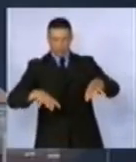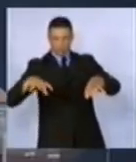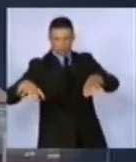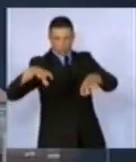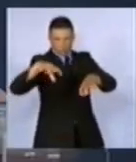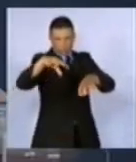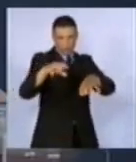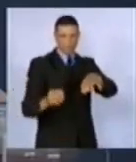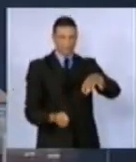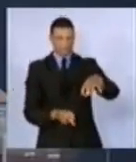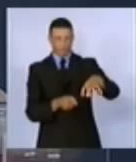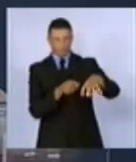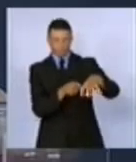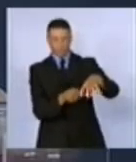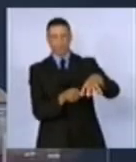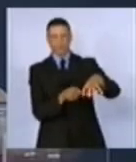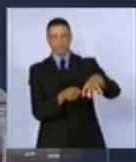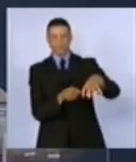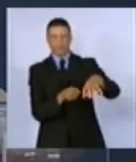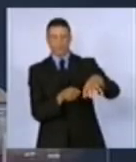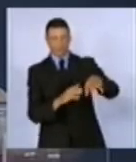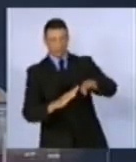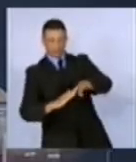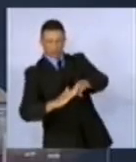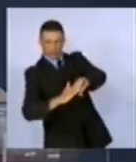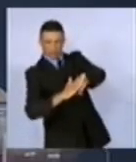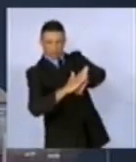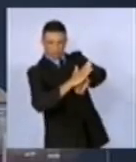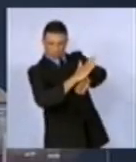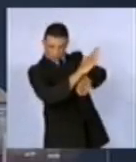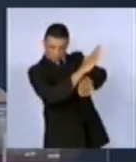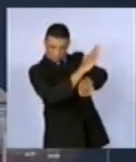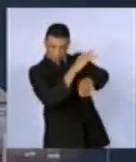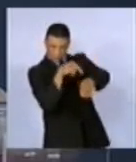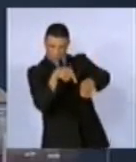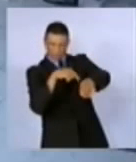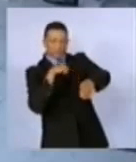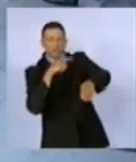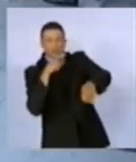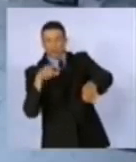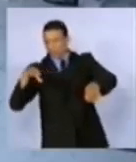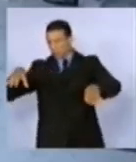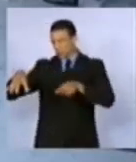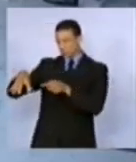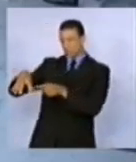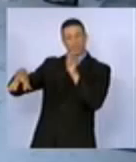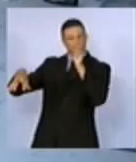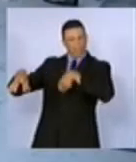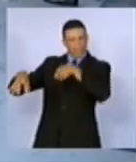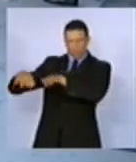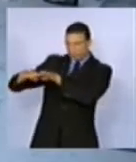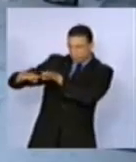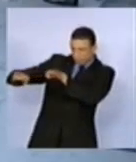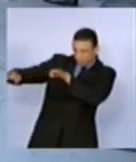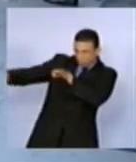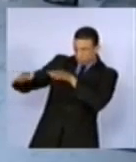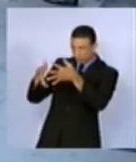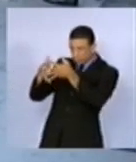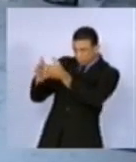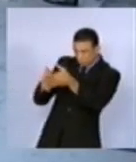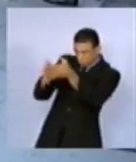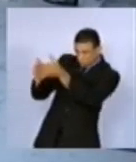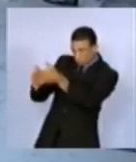percentual ainda de terras com a declividade houve uma valorização dessa das outras terras maradas maior